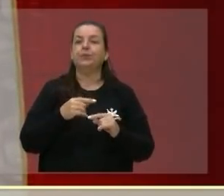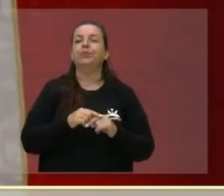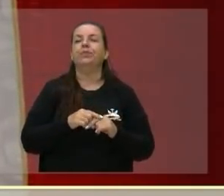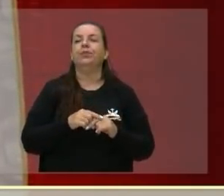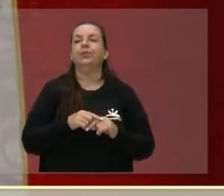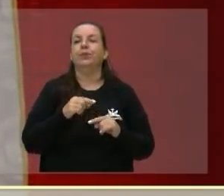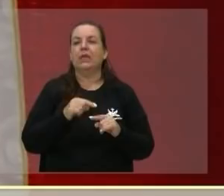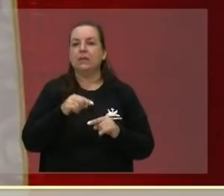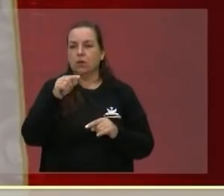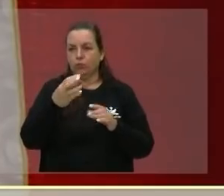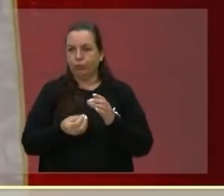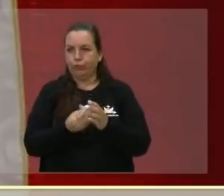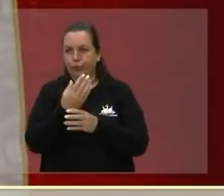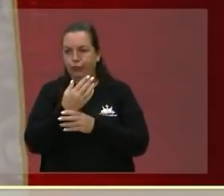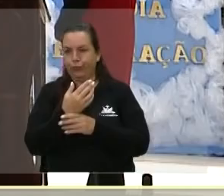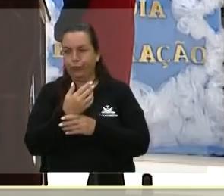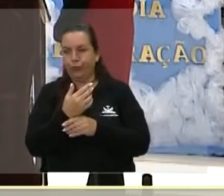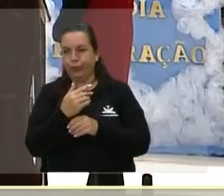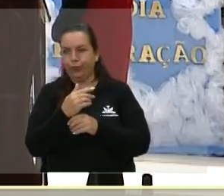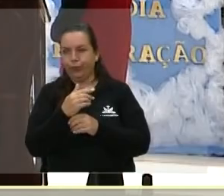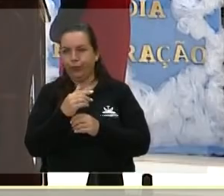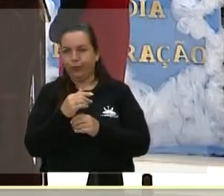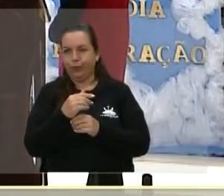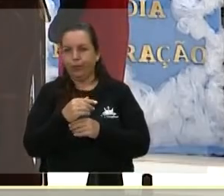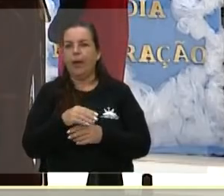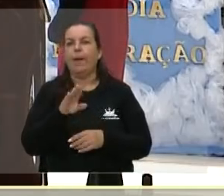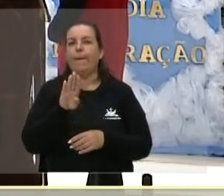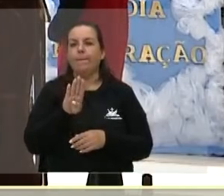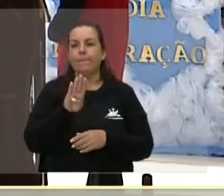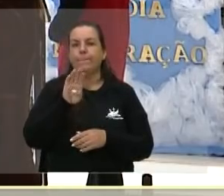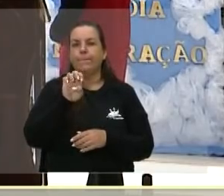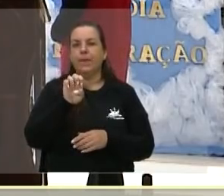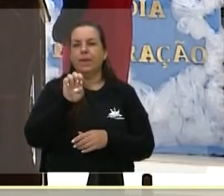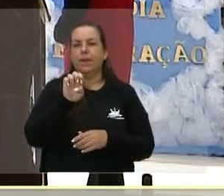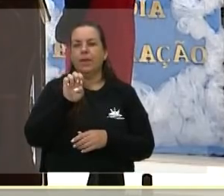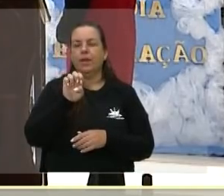são frutos habilidade